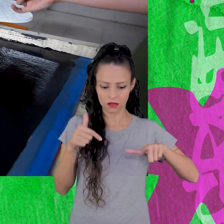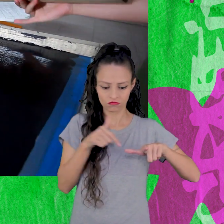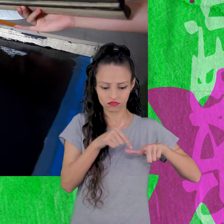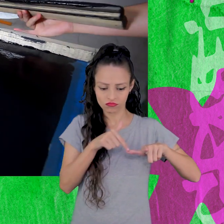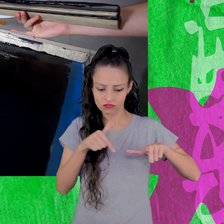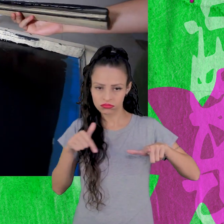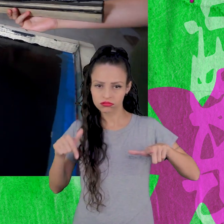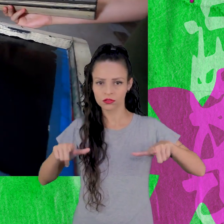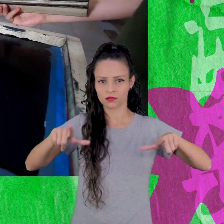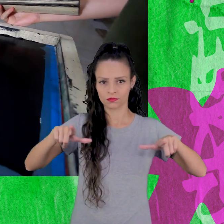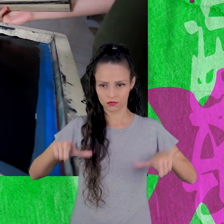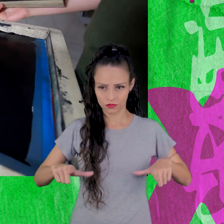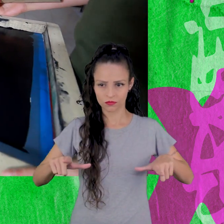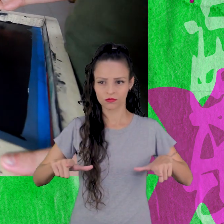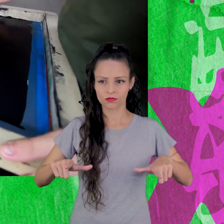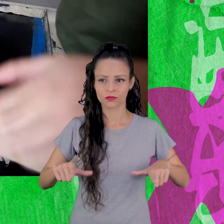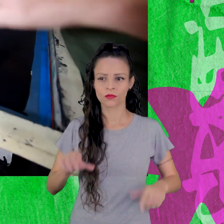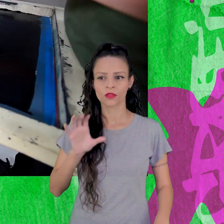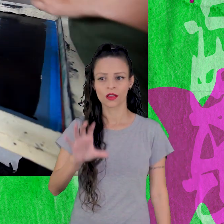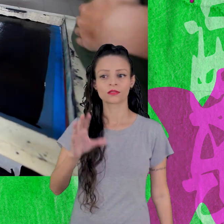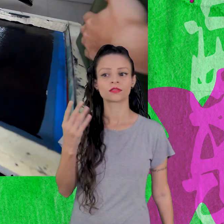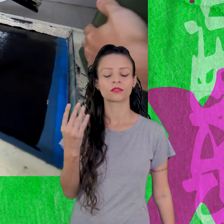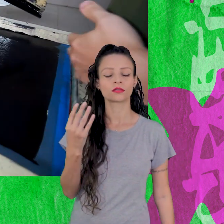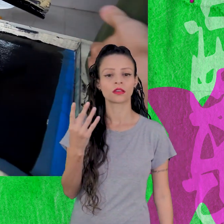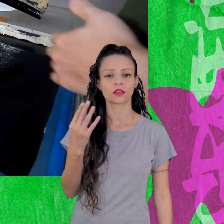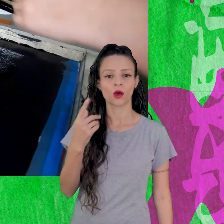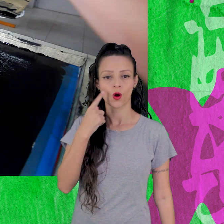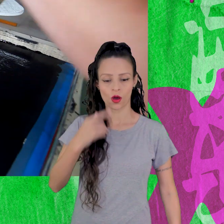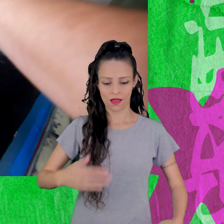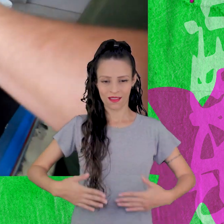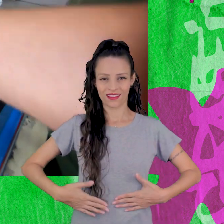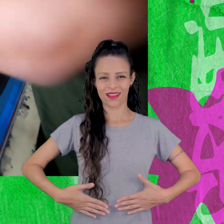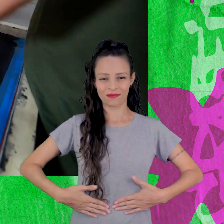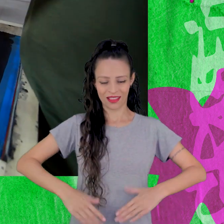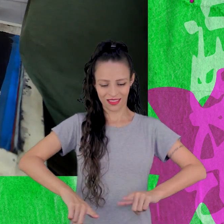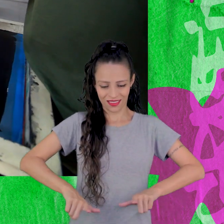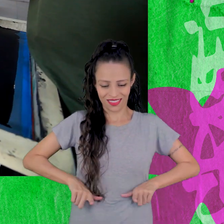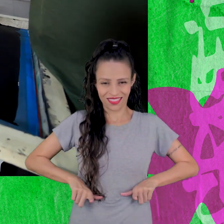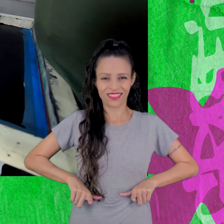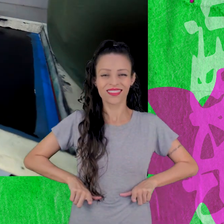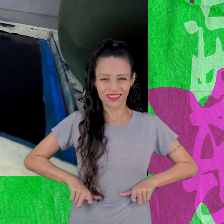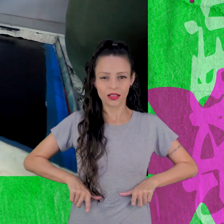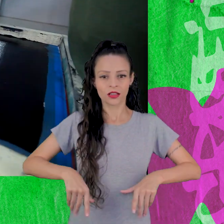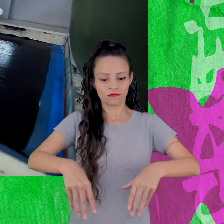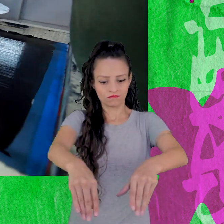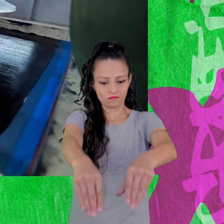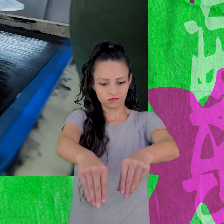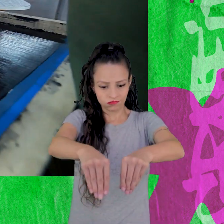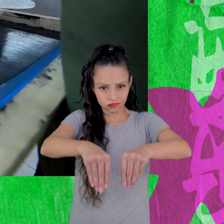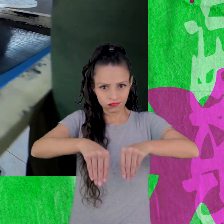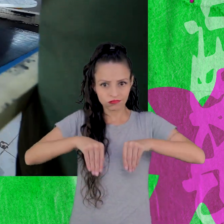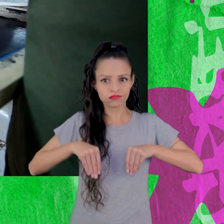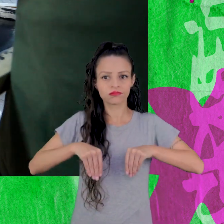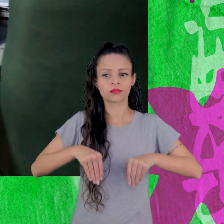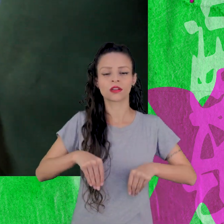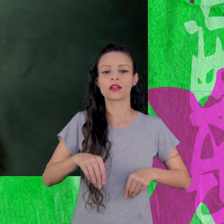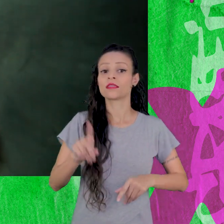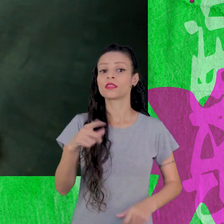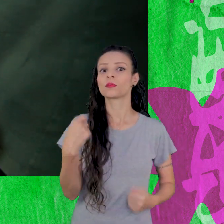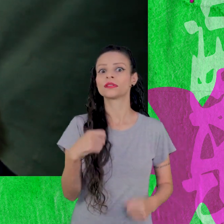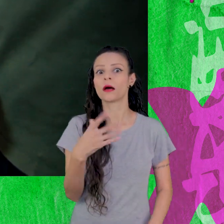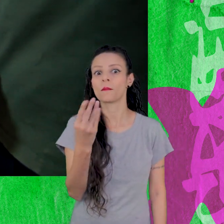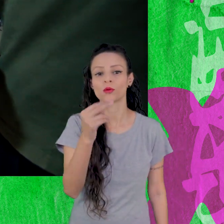batentes, né? E a gente vem aqui, apoia sempre com a barriga e puxa, não com